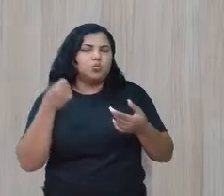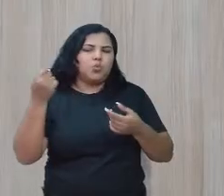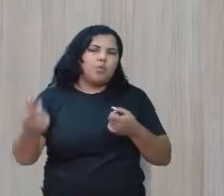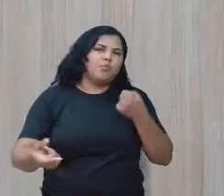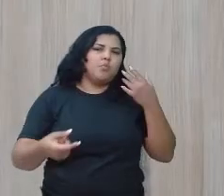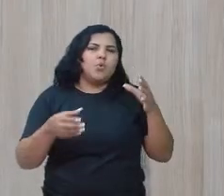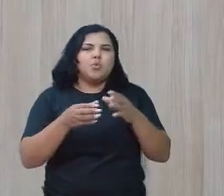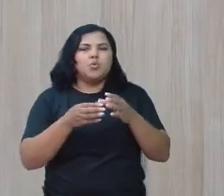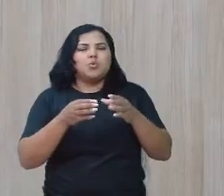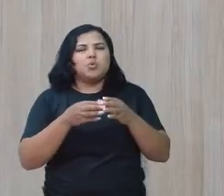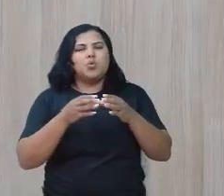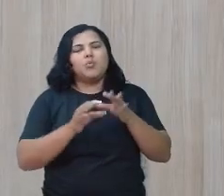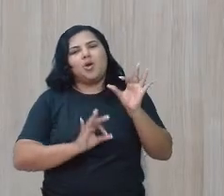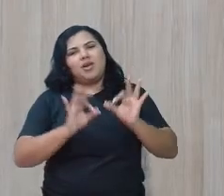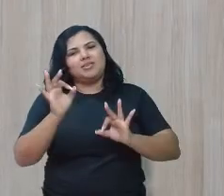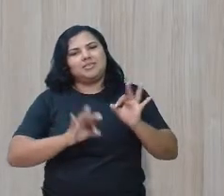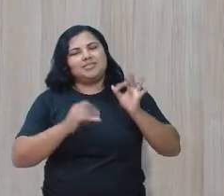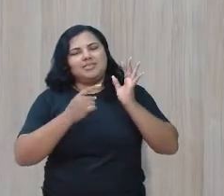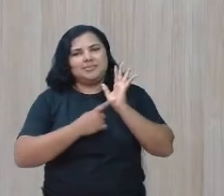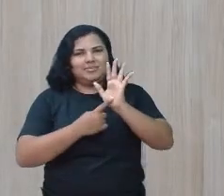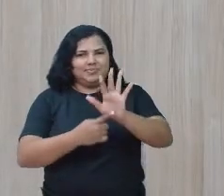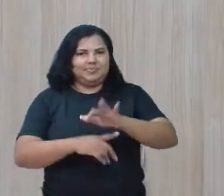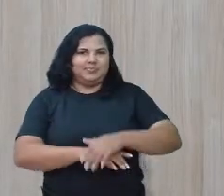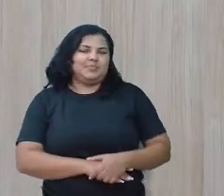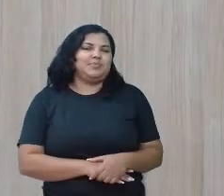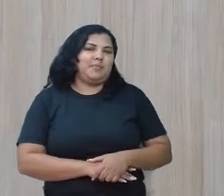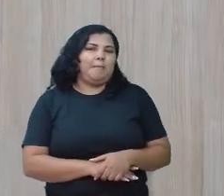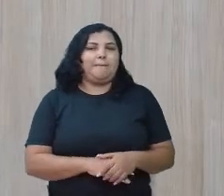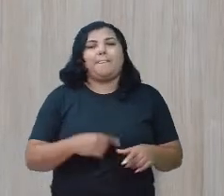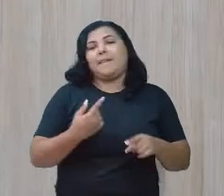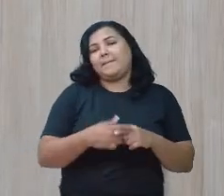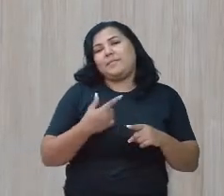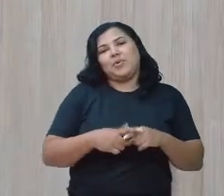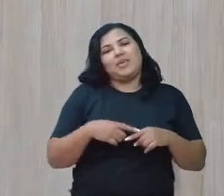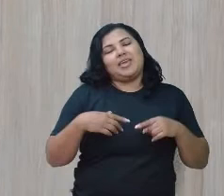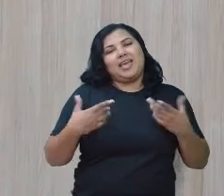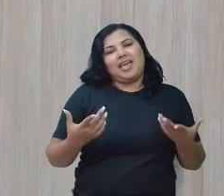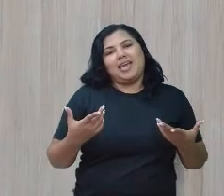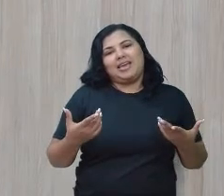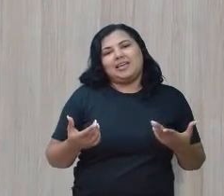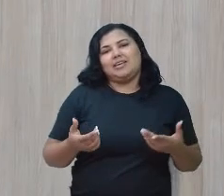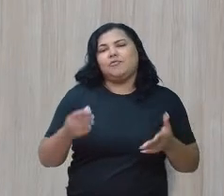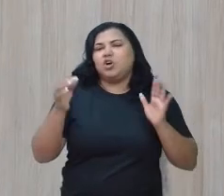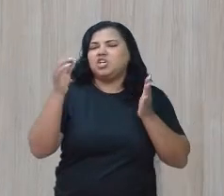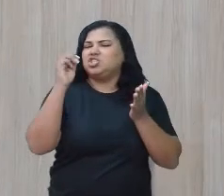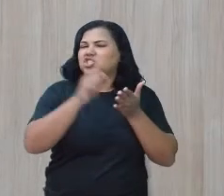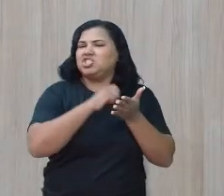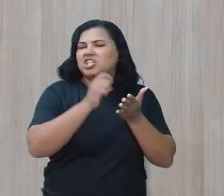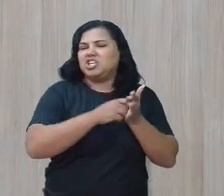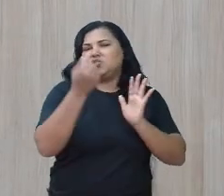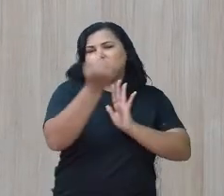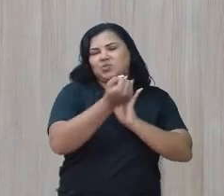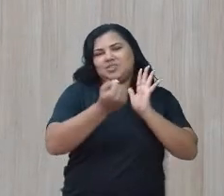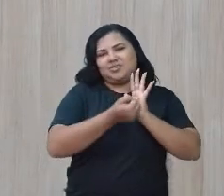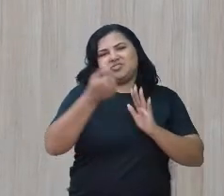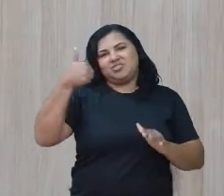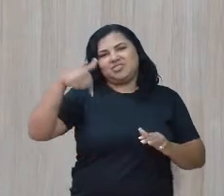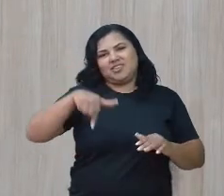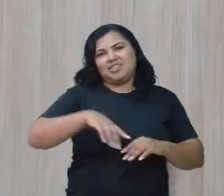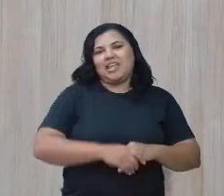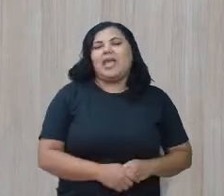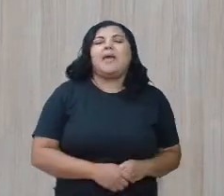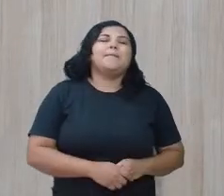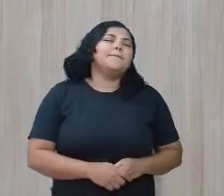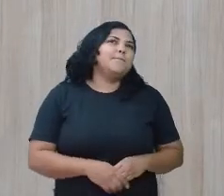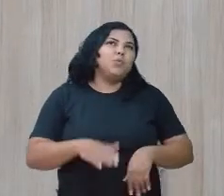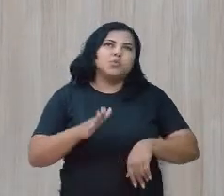um grupo de teatro monta esse espetáculo, porque ele é um espetáculo, apesar de ter sido escrito no século XVII, ele é